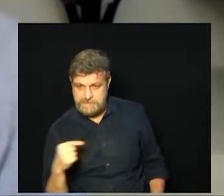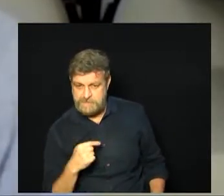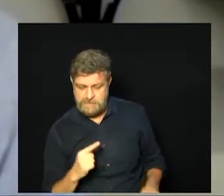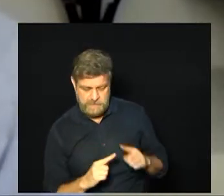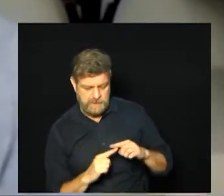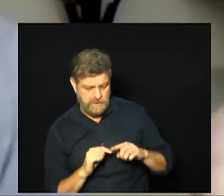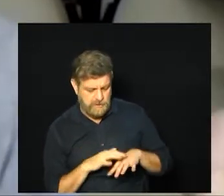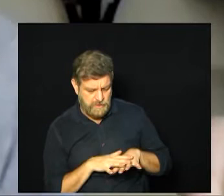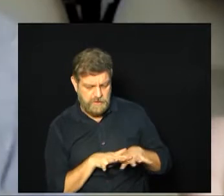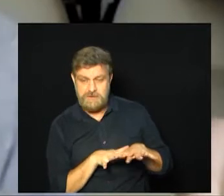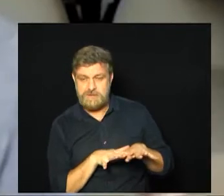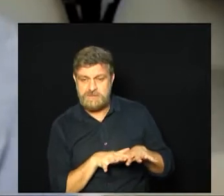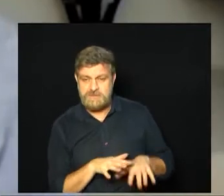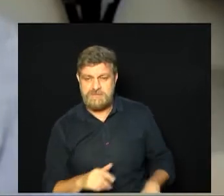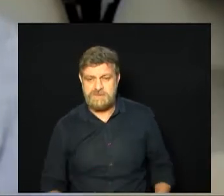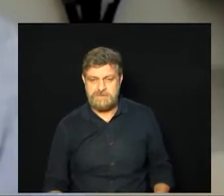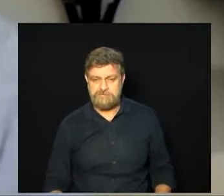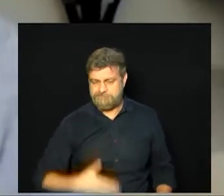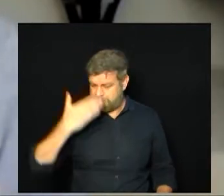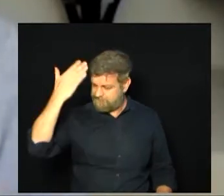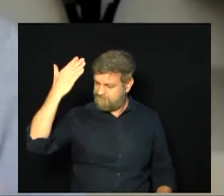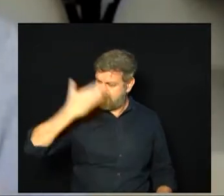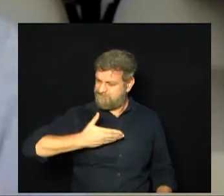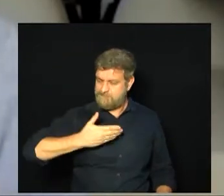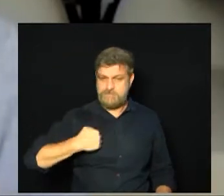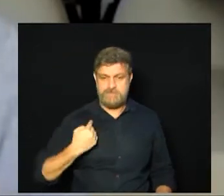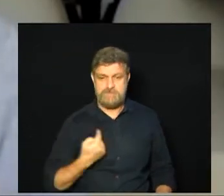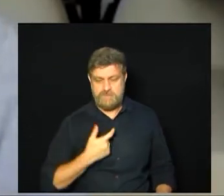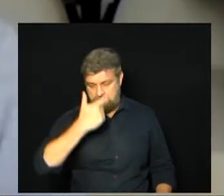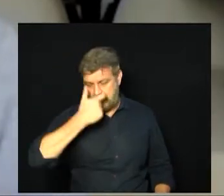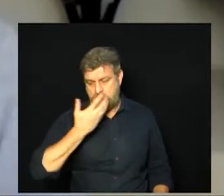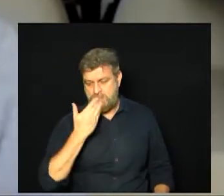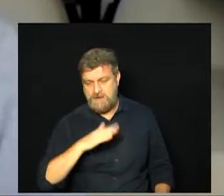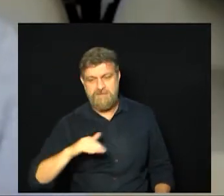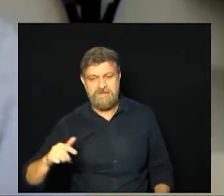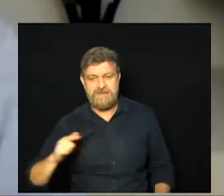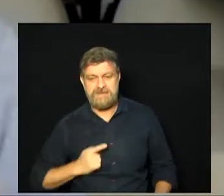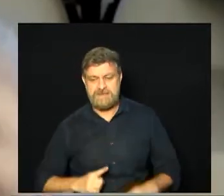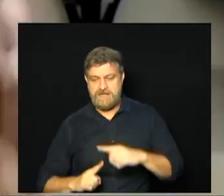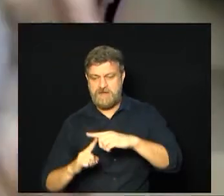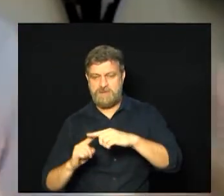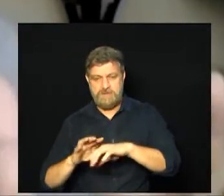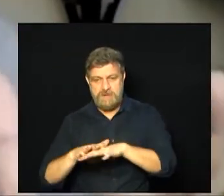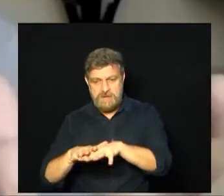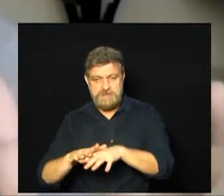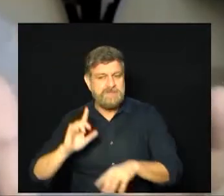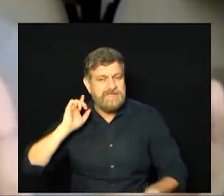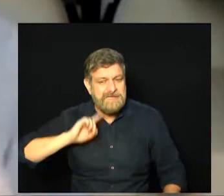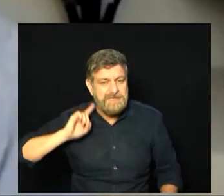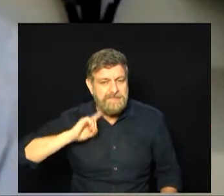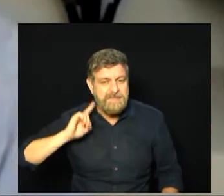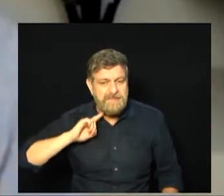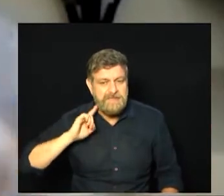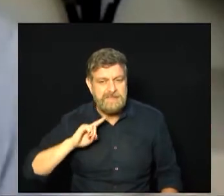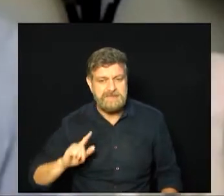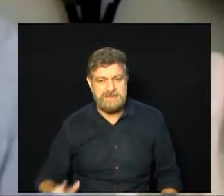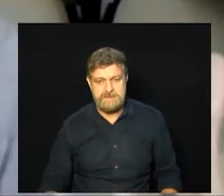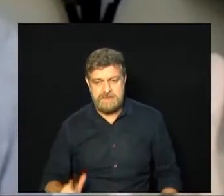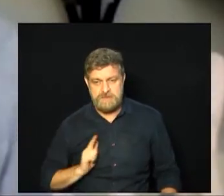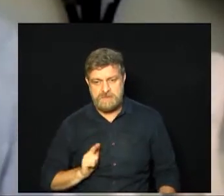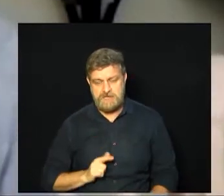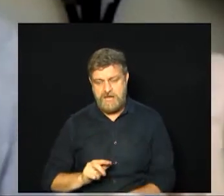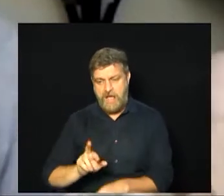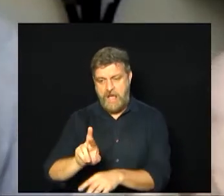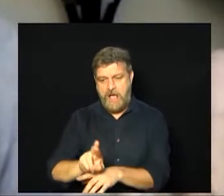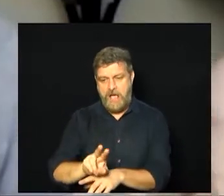de forra para mim, como criança, daquele time do Atlético, que tinha um Reinaldo, que era o maior craque